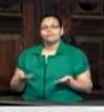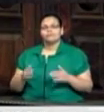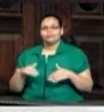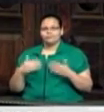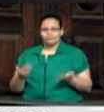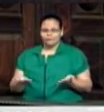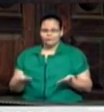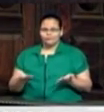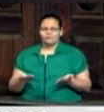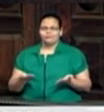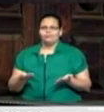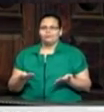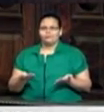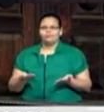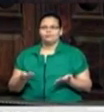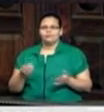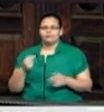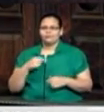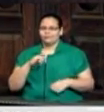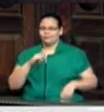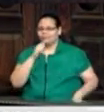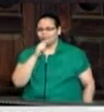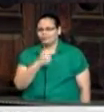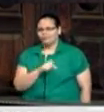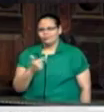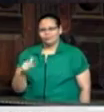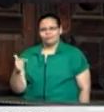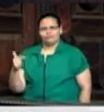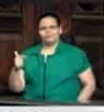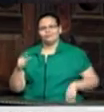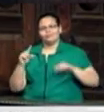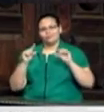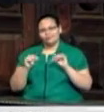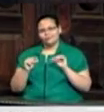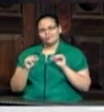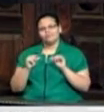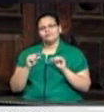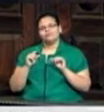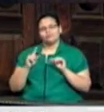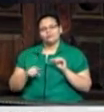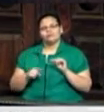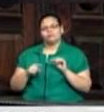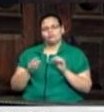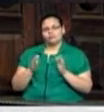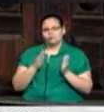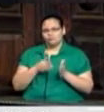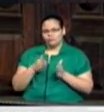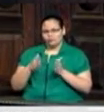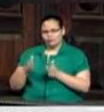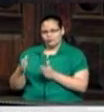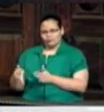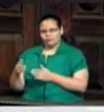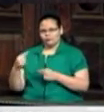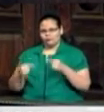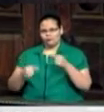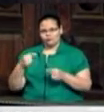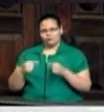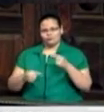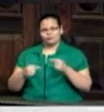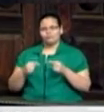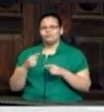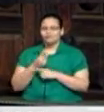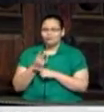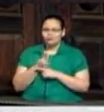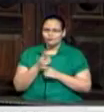Então, no meu entendimento, se não tiver um mínimo de organicidade política para se buscar um